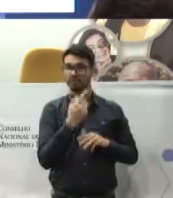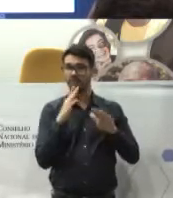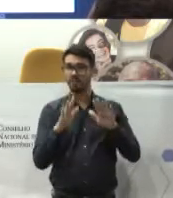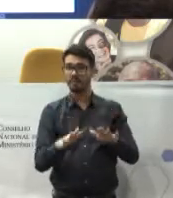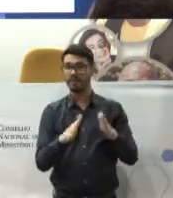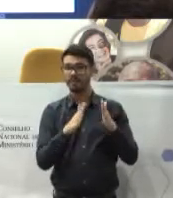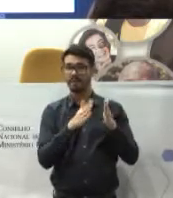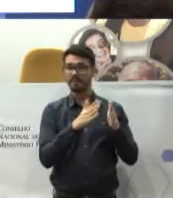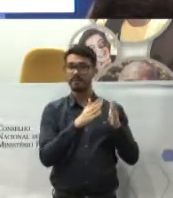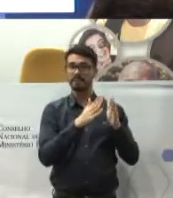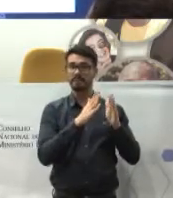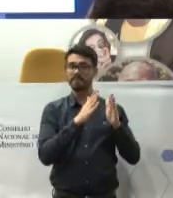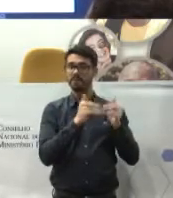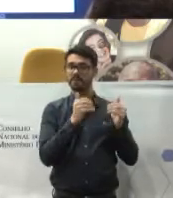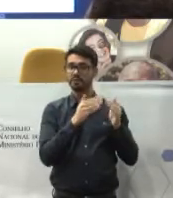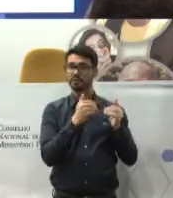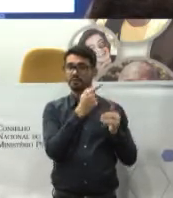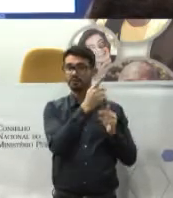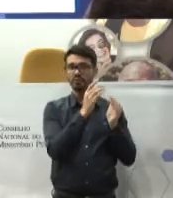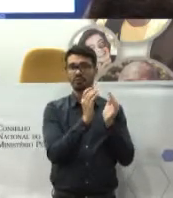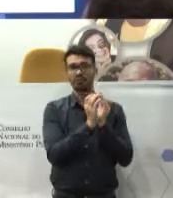o pedido era coletivo.